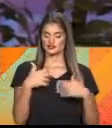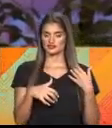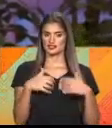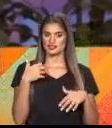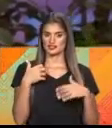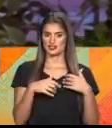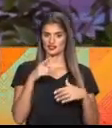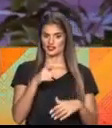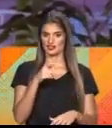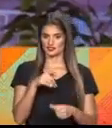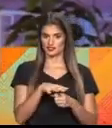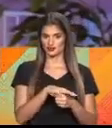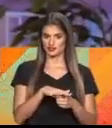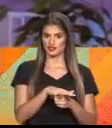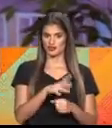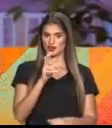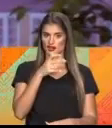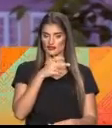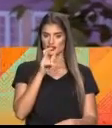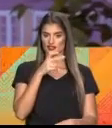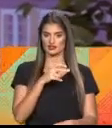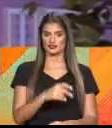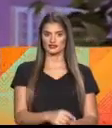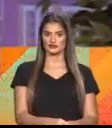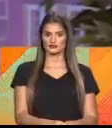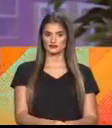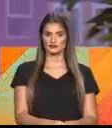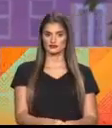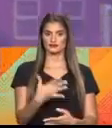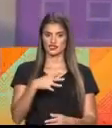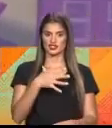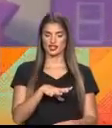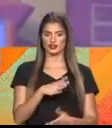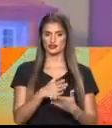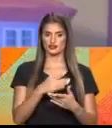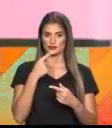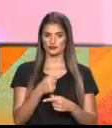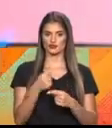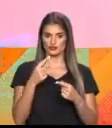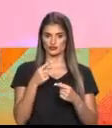Este inferno. Mas quero apenas mostrar.